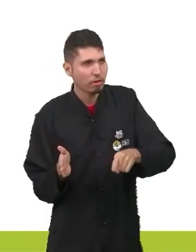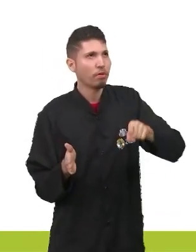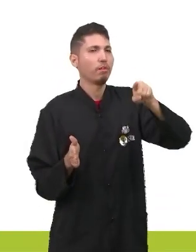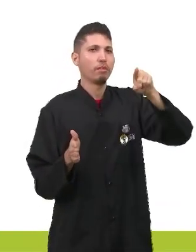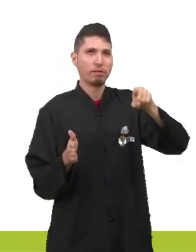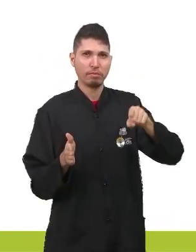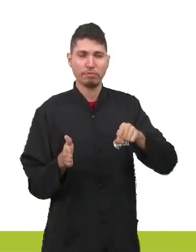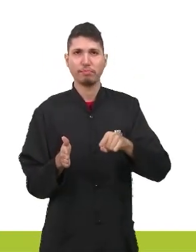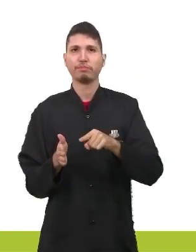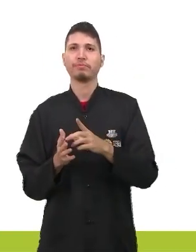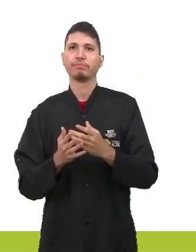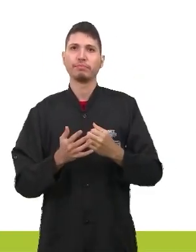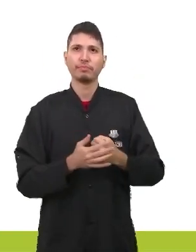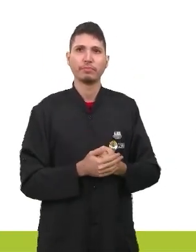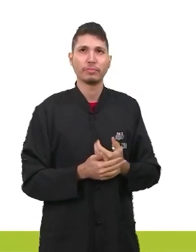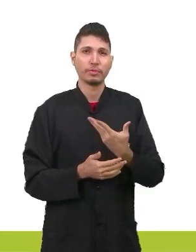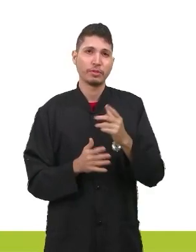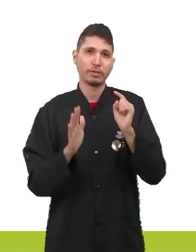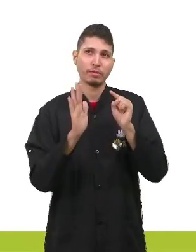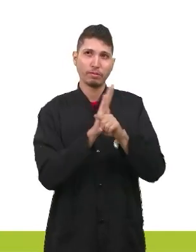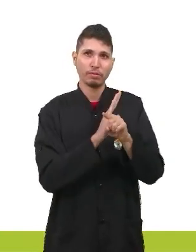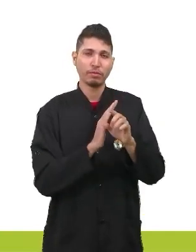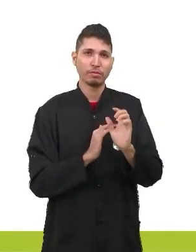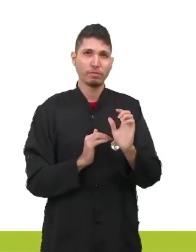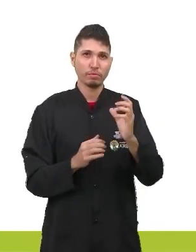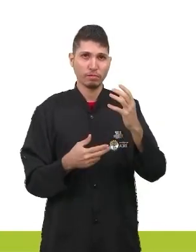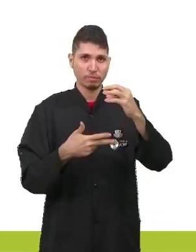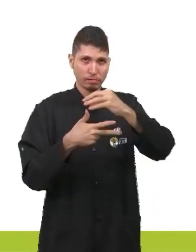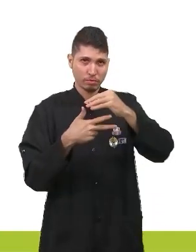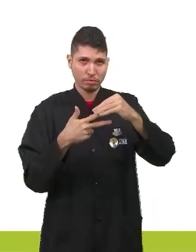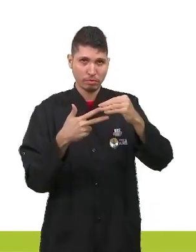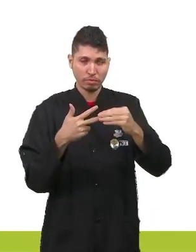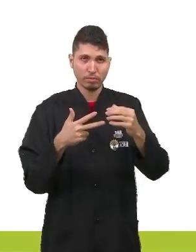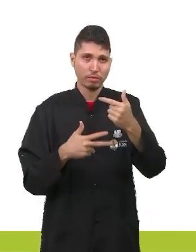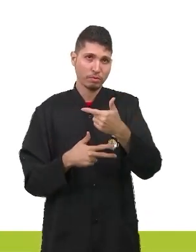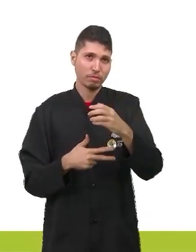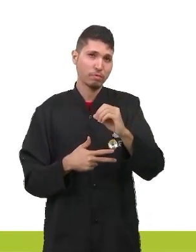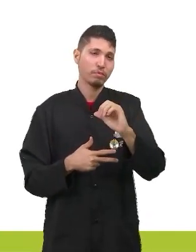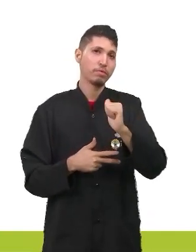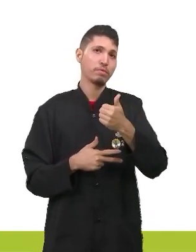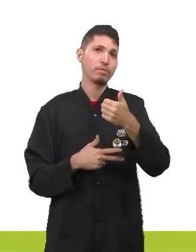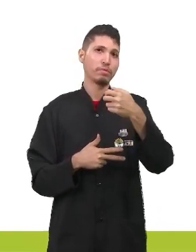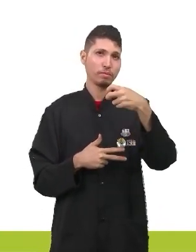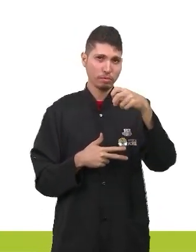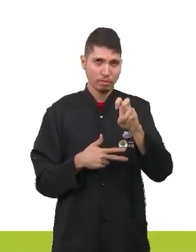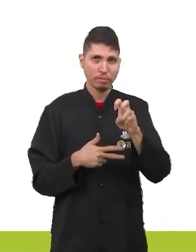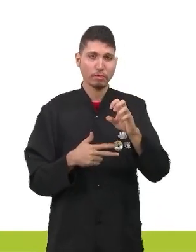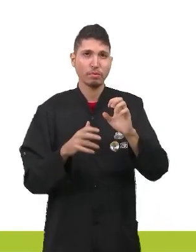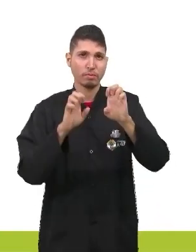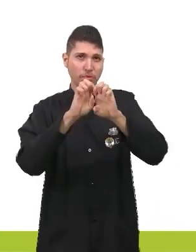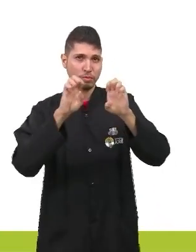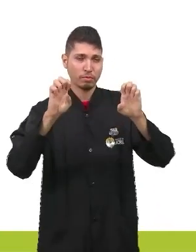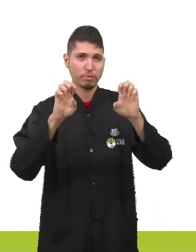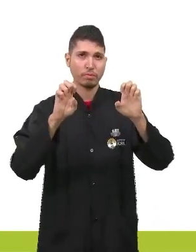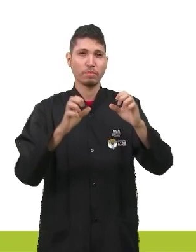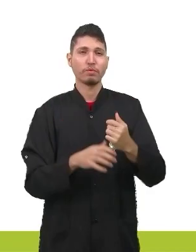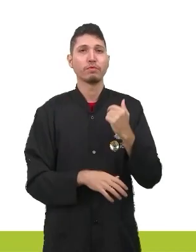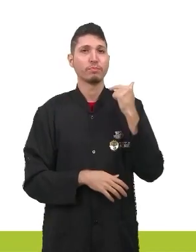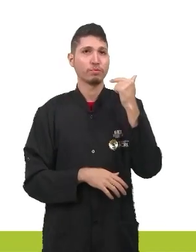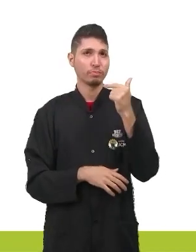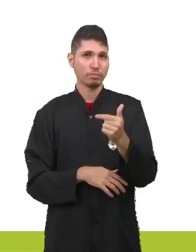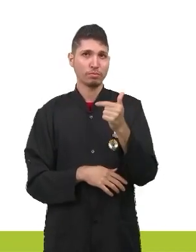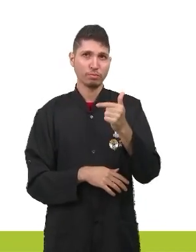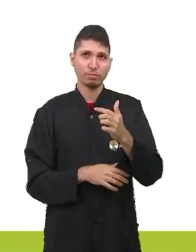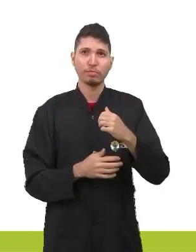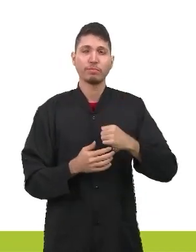um probleminha de resolução aqui. Esse aqui é o Enem 2015 aparecendo, e a gente tem aqui, ó, claramente uma equação de segundo grau aparecendo. Ele